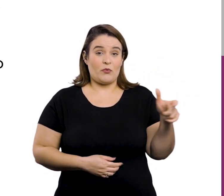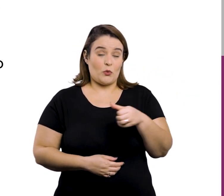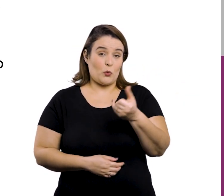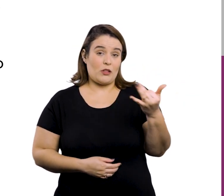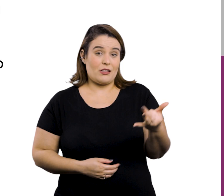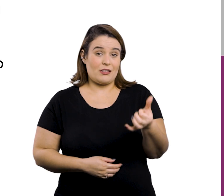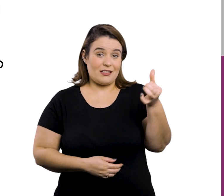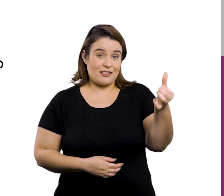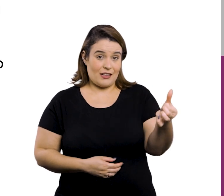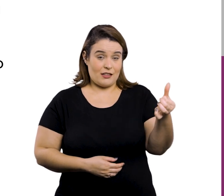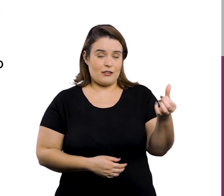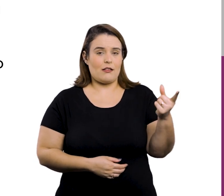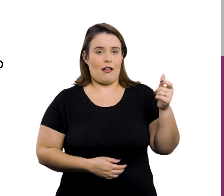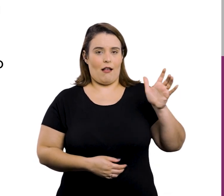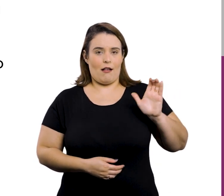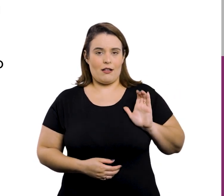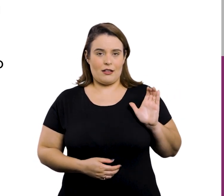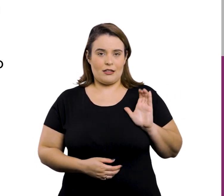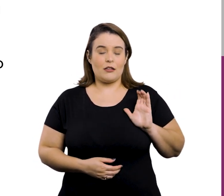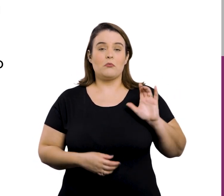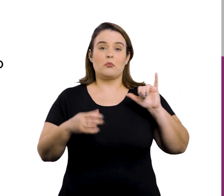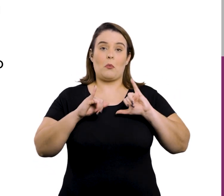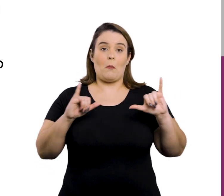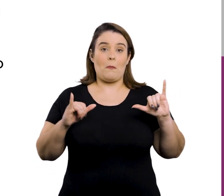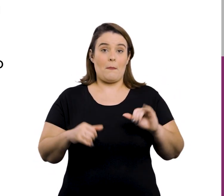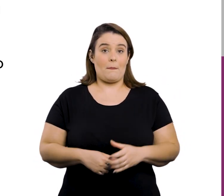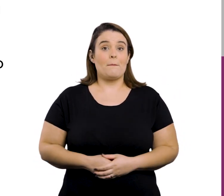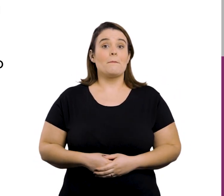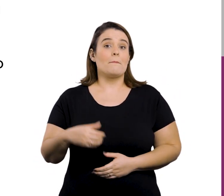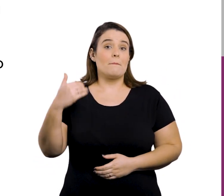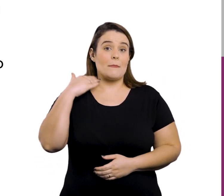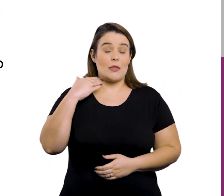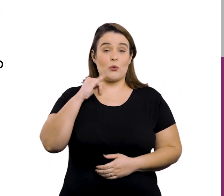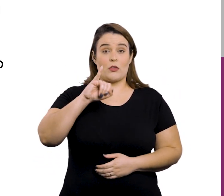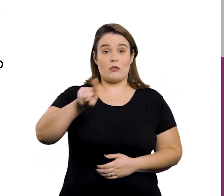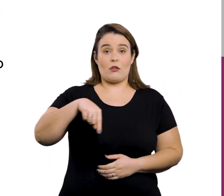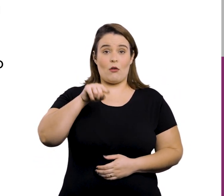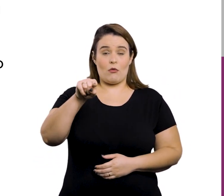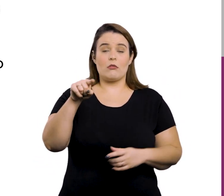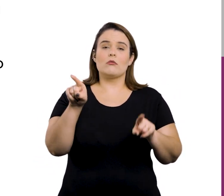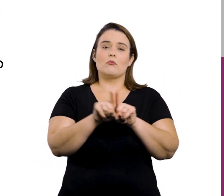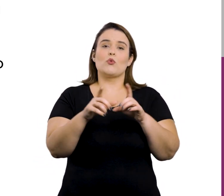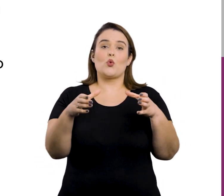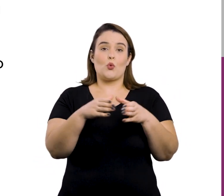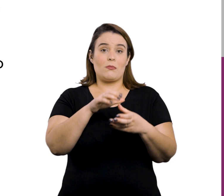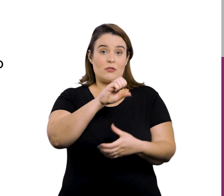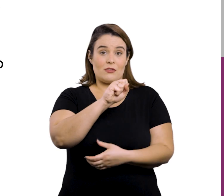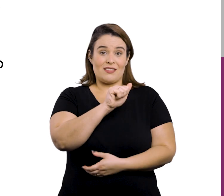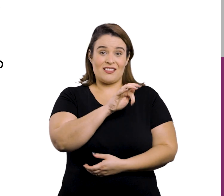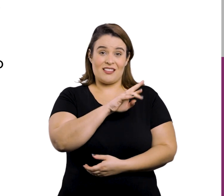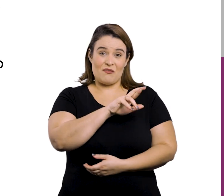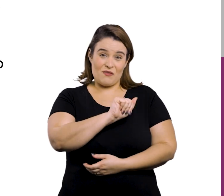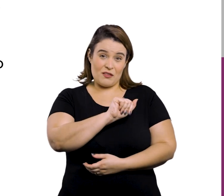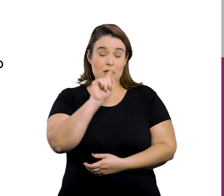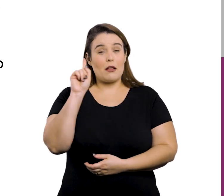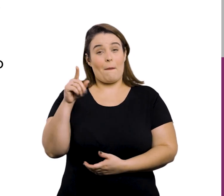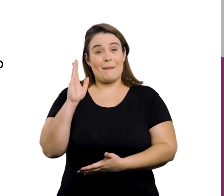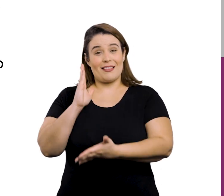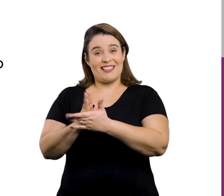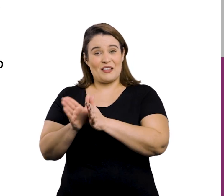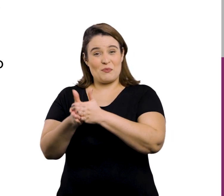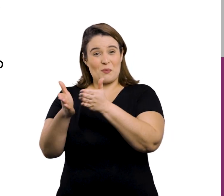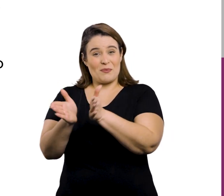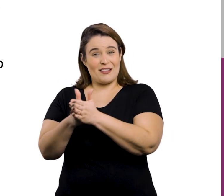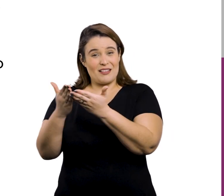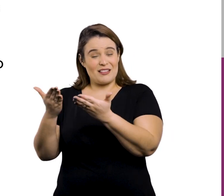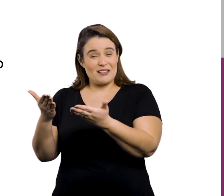A riqueza de 6 pessoas no Brasil, como representantes da Fundação Lehman, do Banco Itaú, do Grupo Safra,